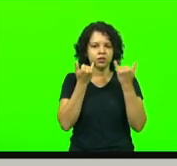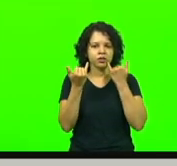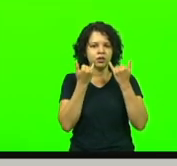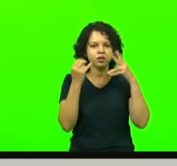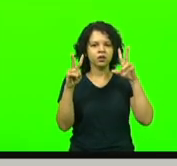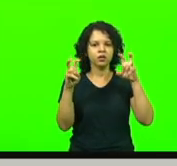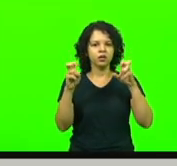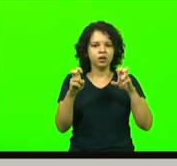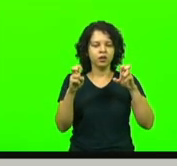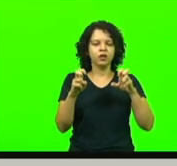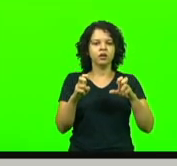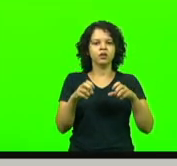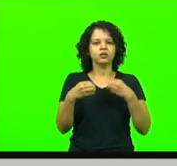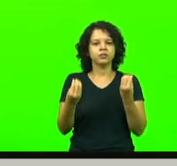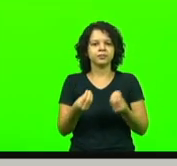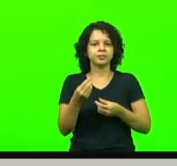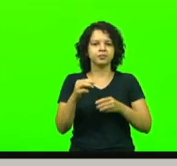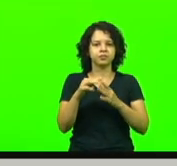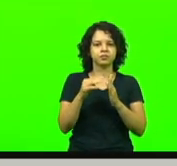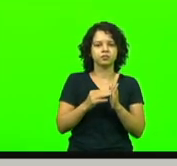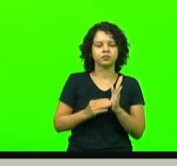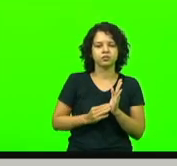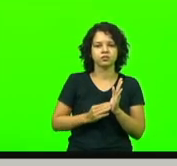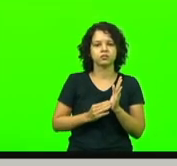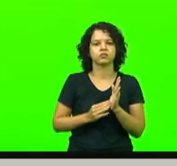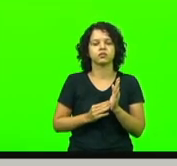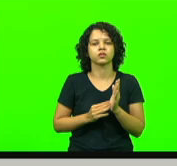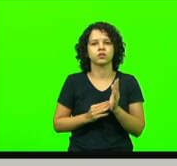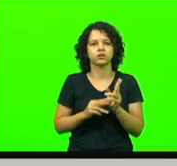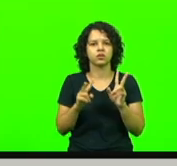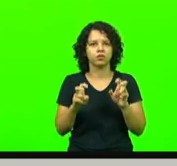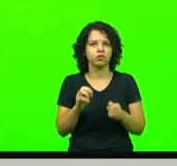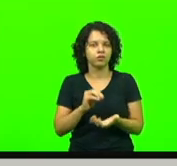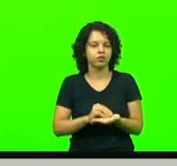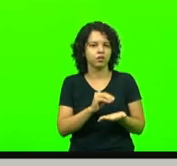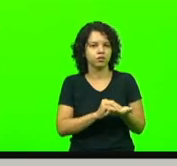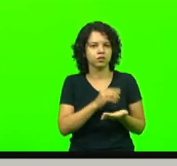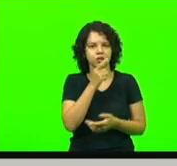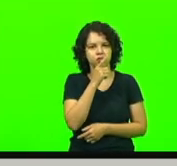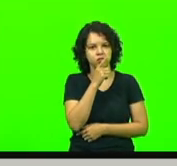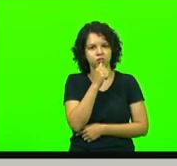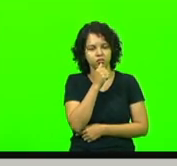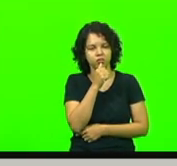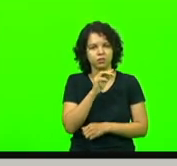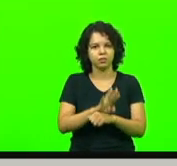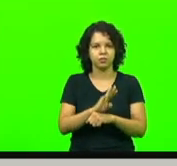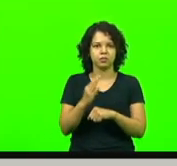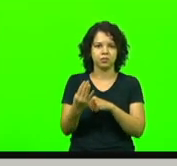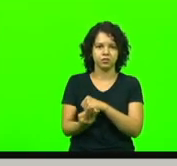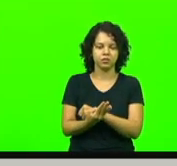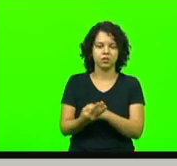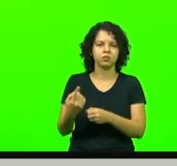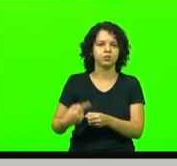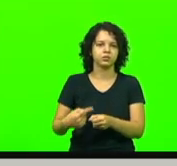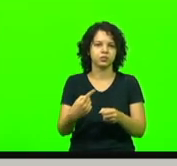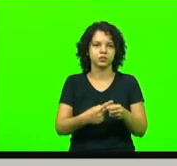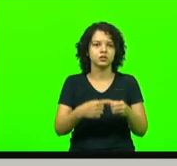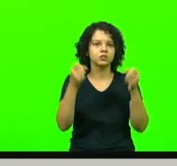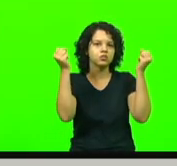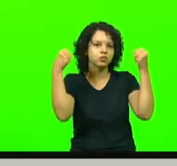medidas sendo tomadas em relação à falta de água nos bairros do município de